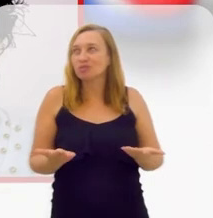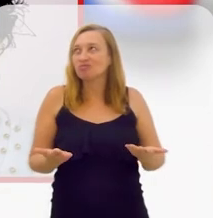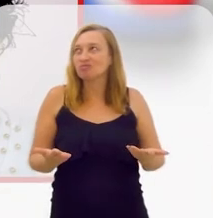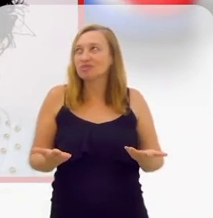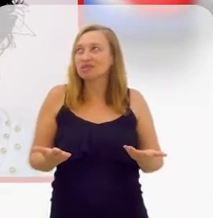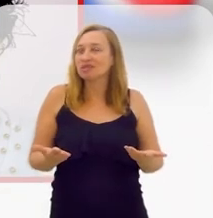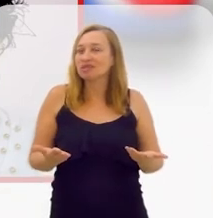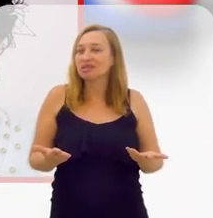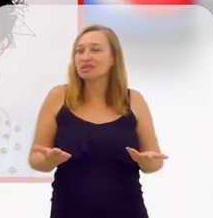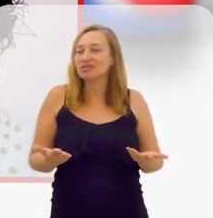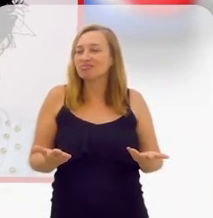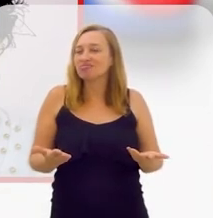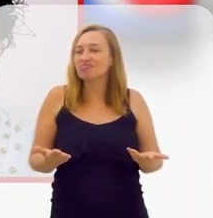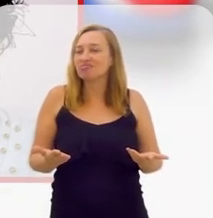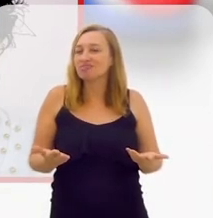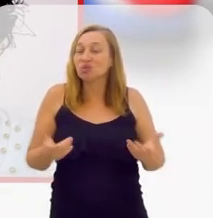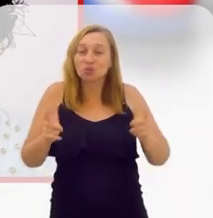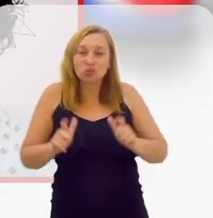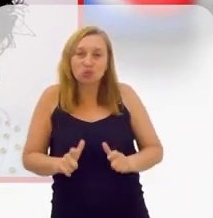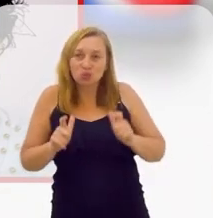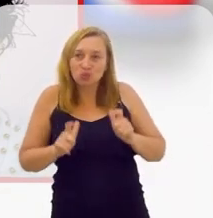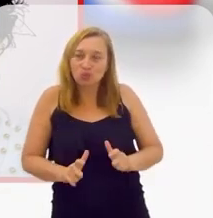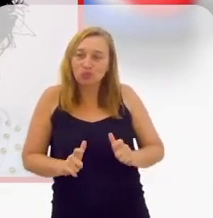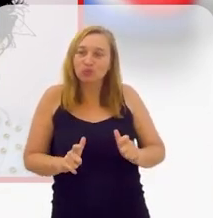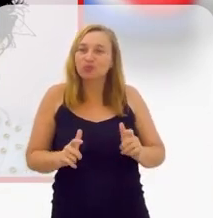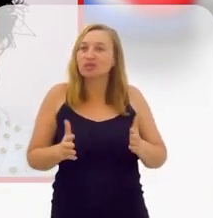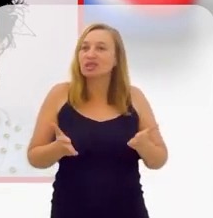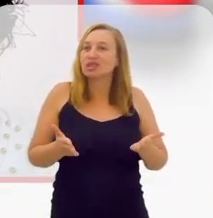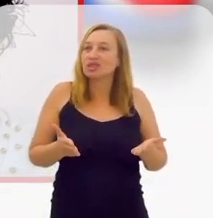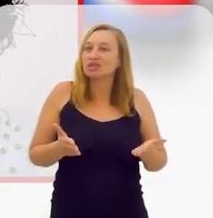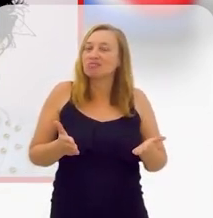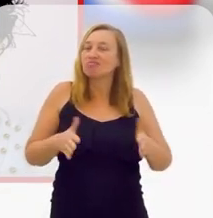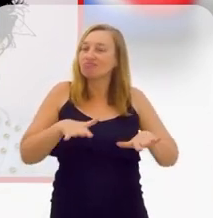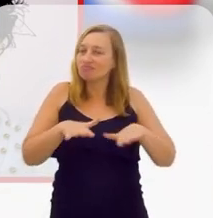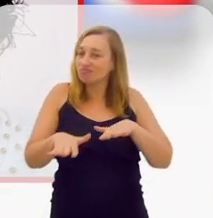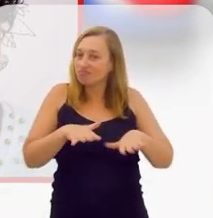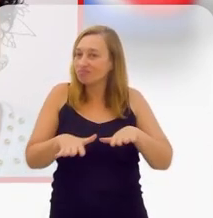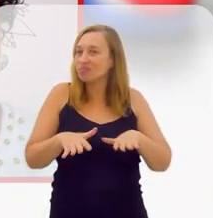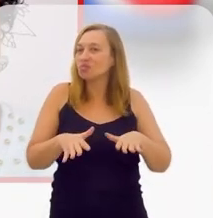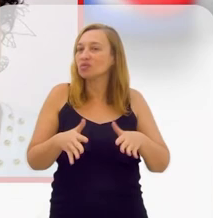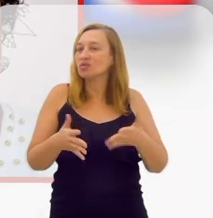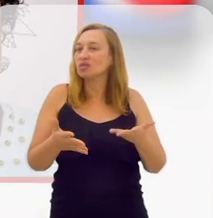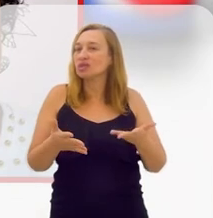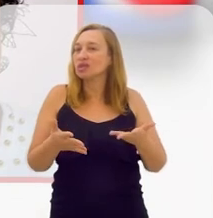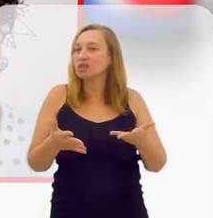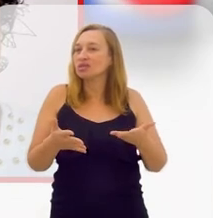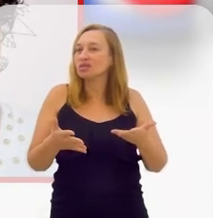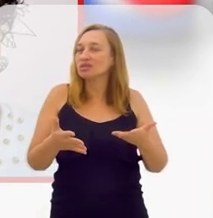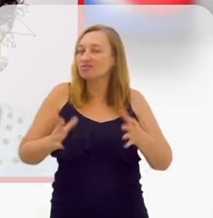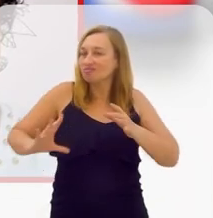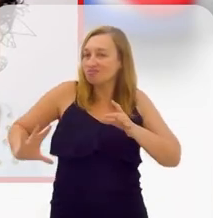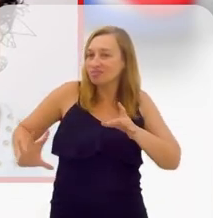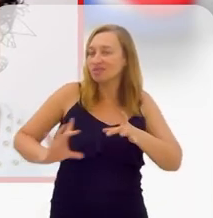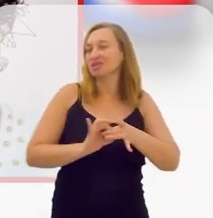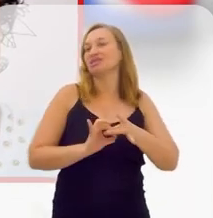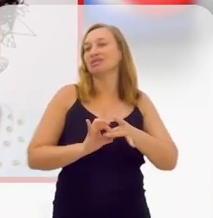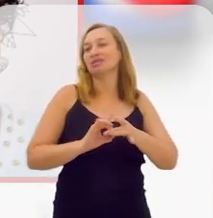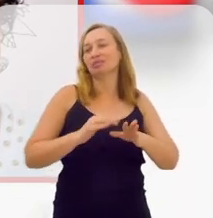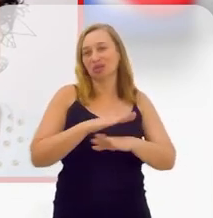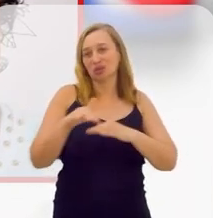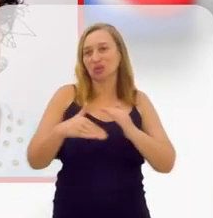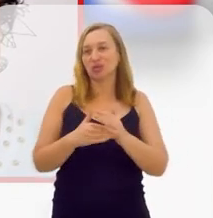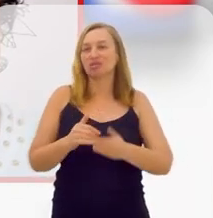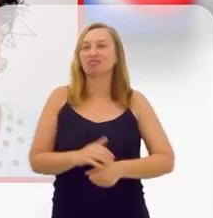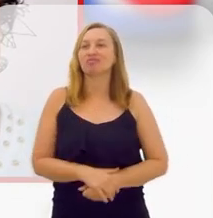Então são espaços e movimentos super agregadores